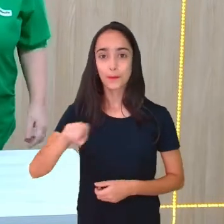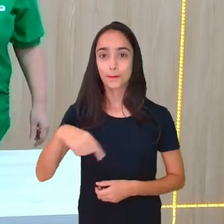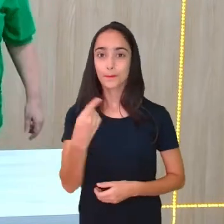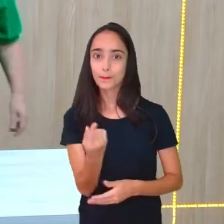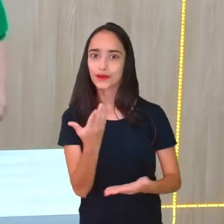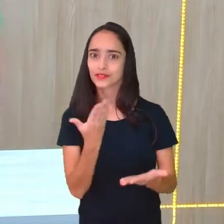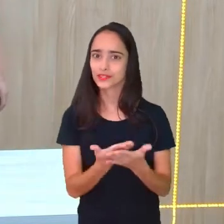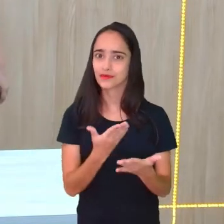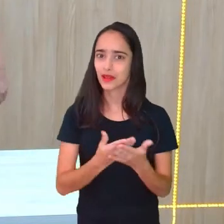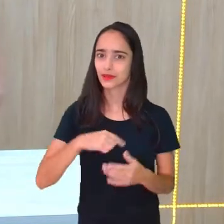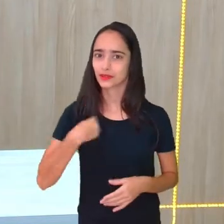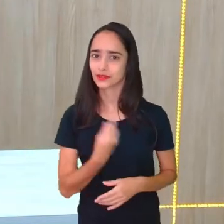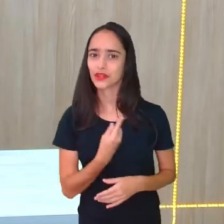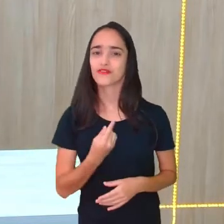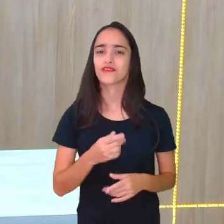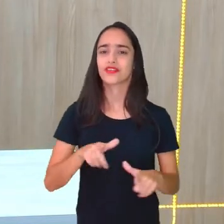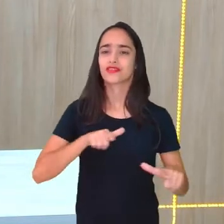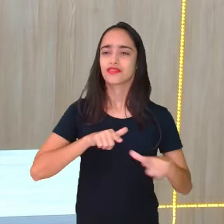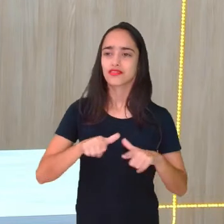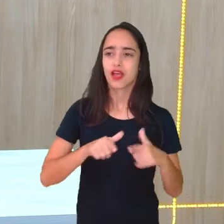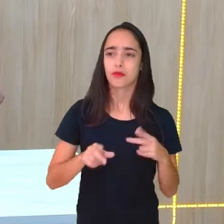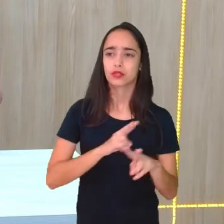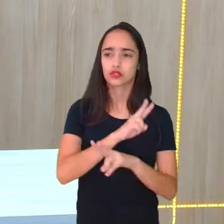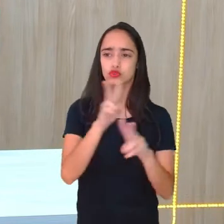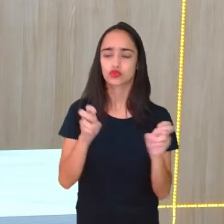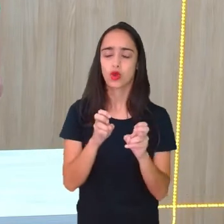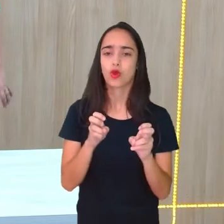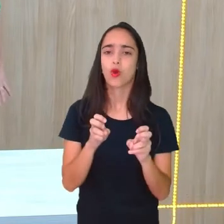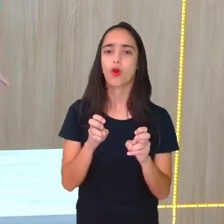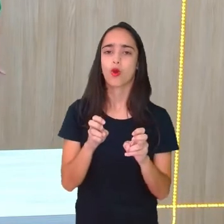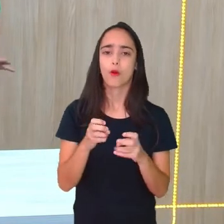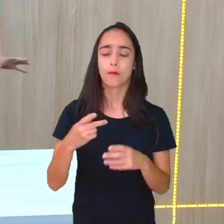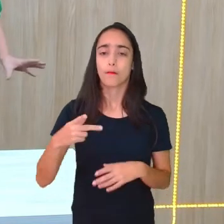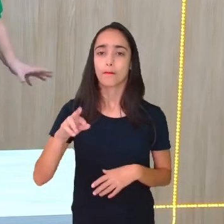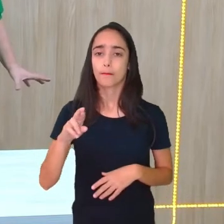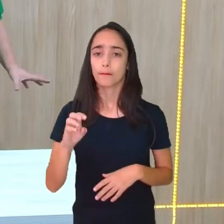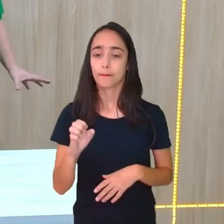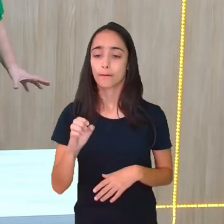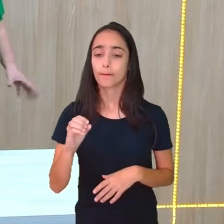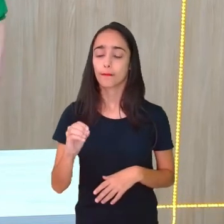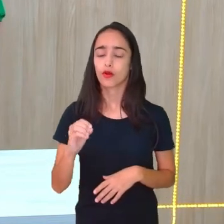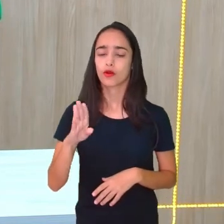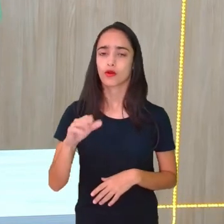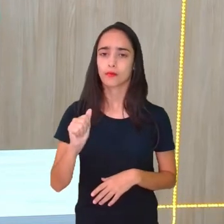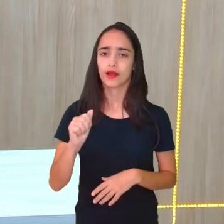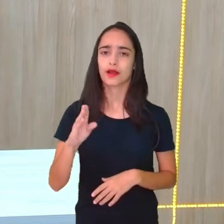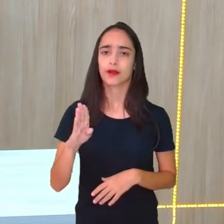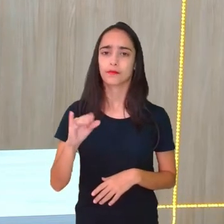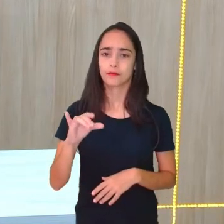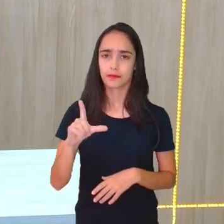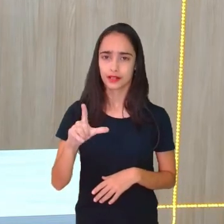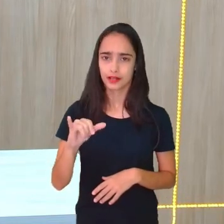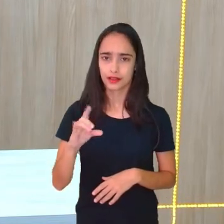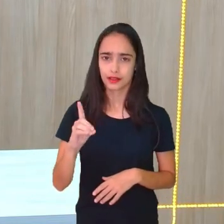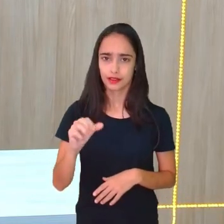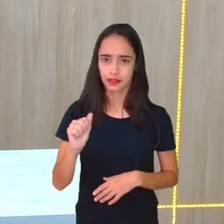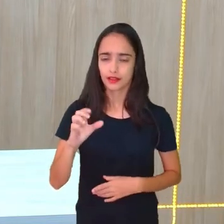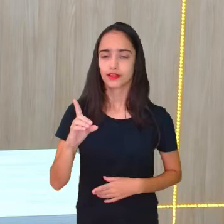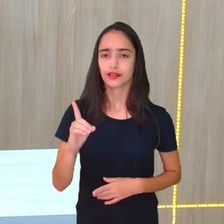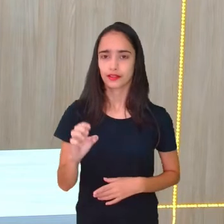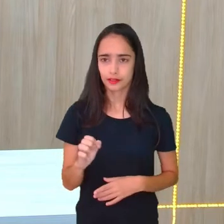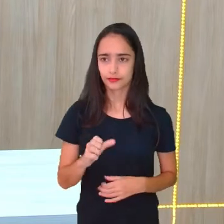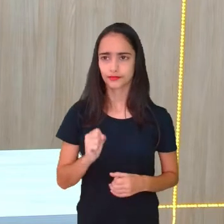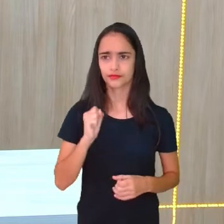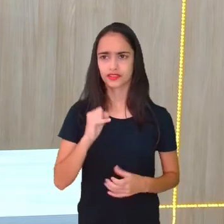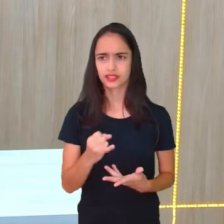trabalhar a probabilidade. Então, evento não ser gol. Ora, se o evento é